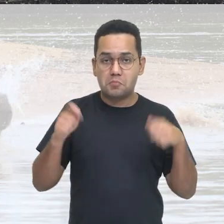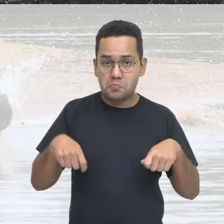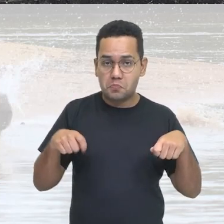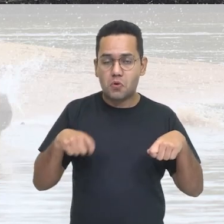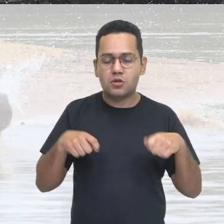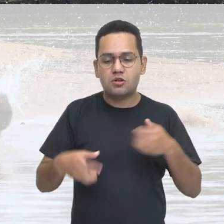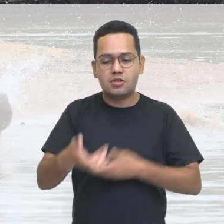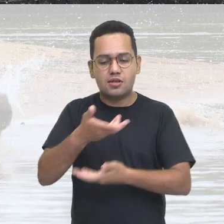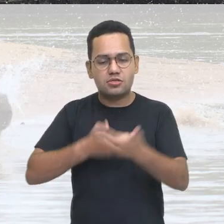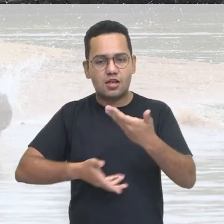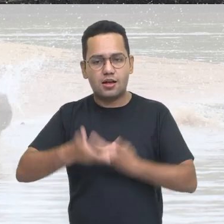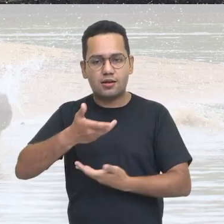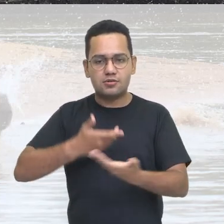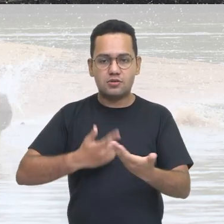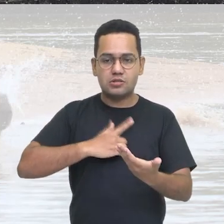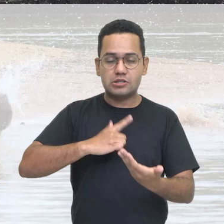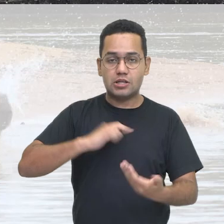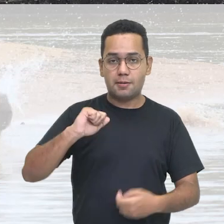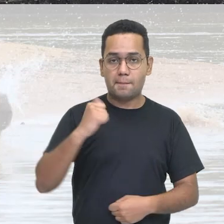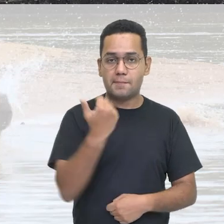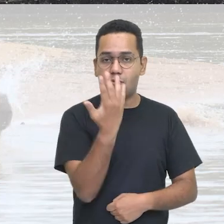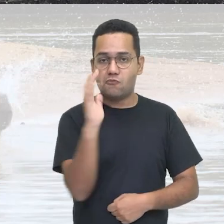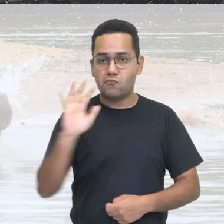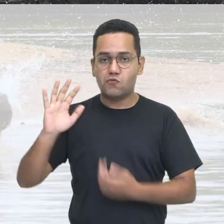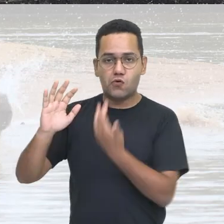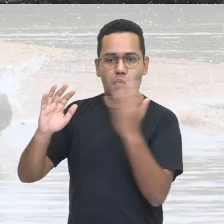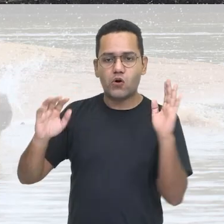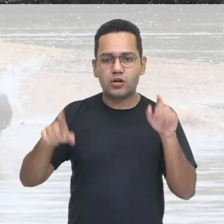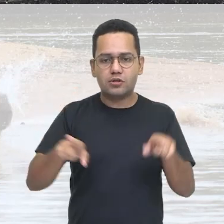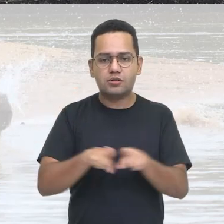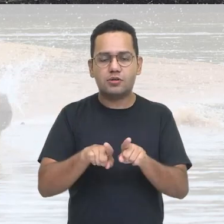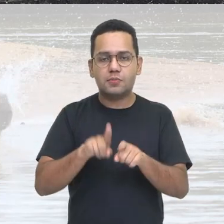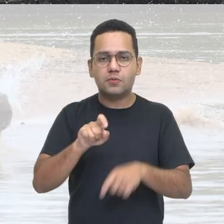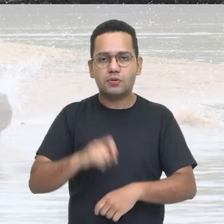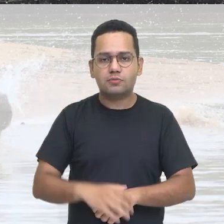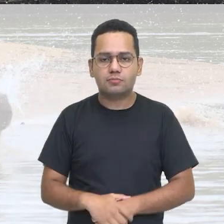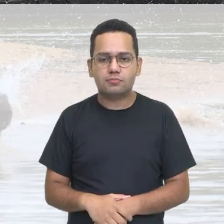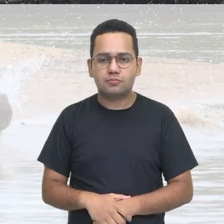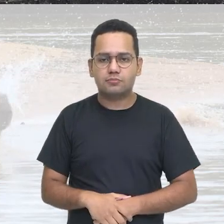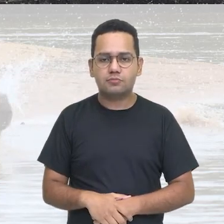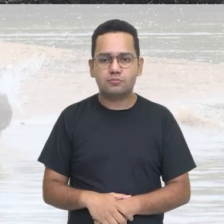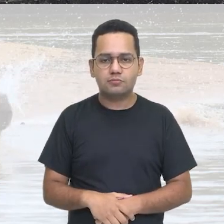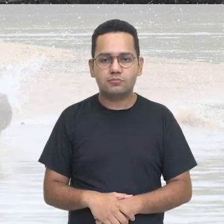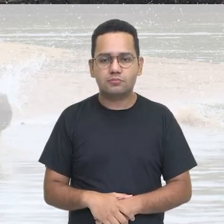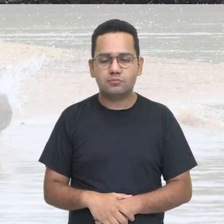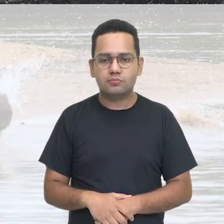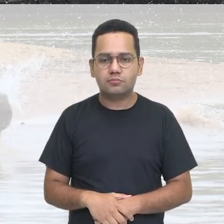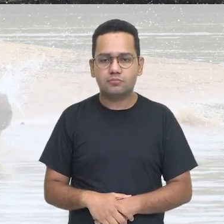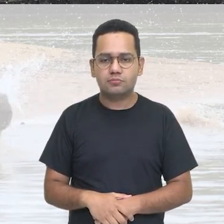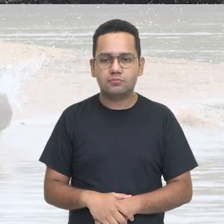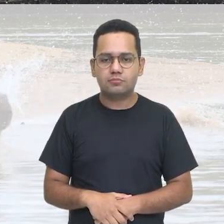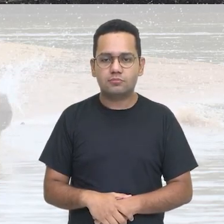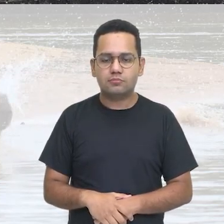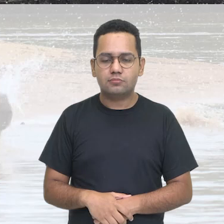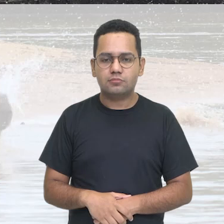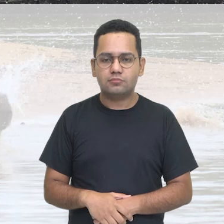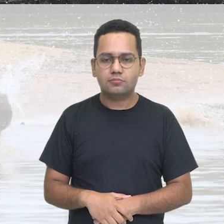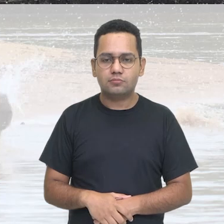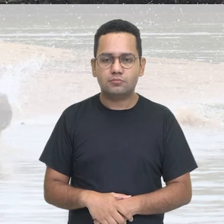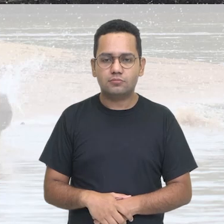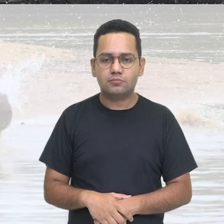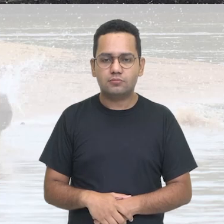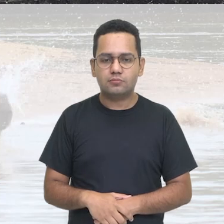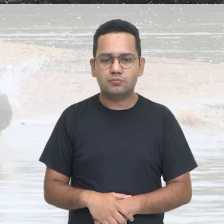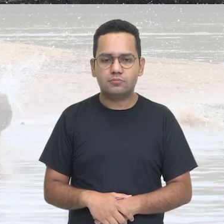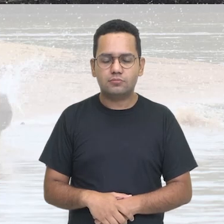alterações que o ambiente tem e que o homem vem e digamos assim levando né trazendo